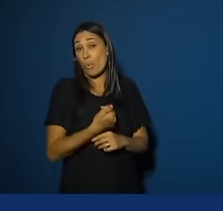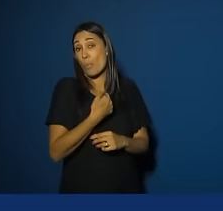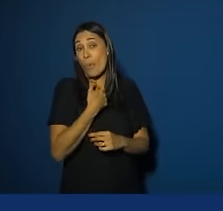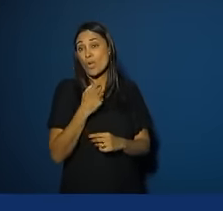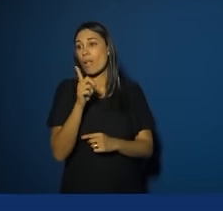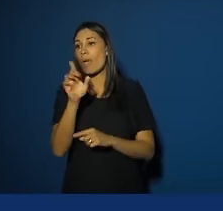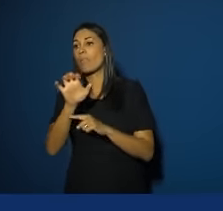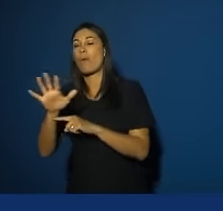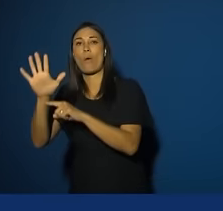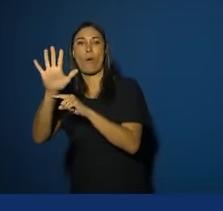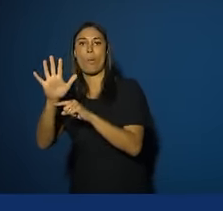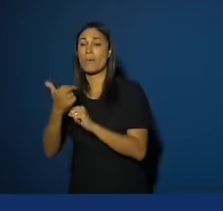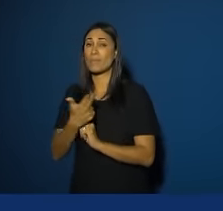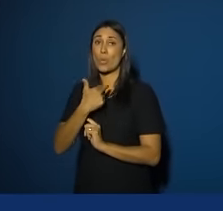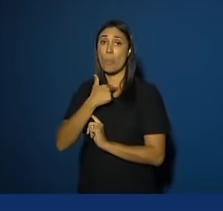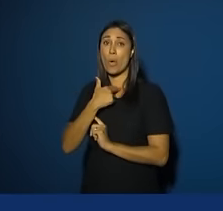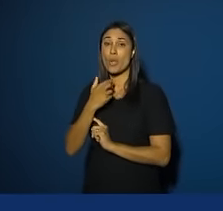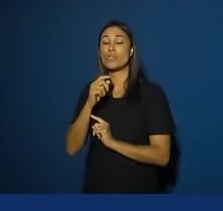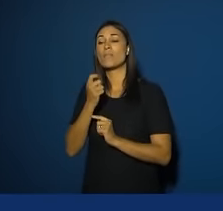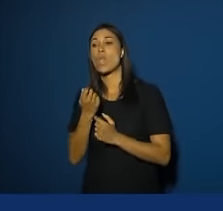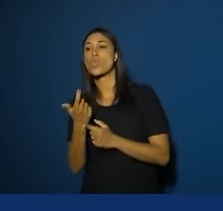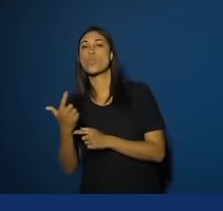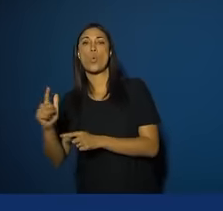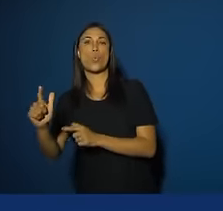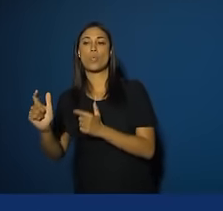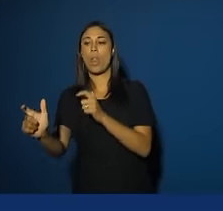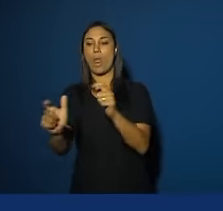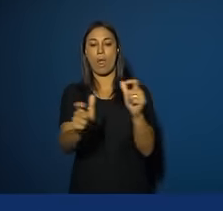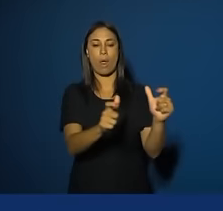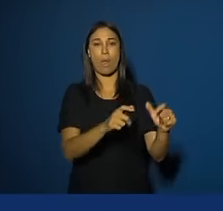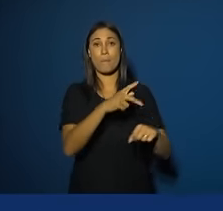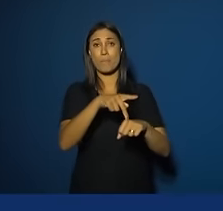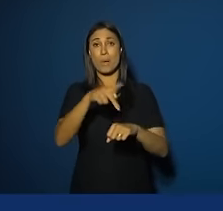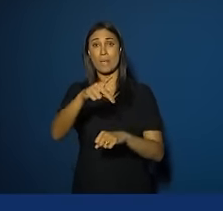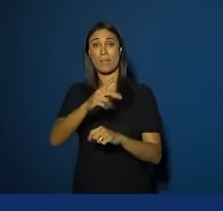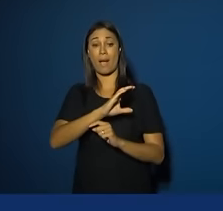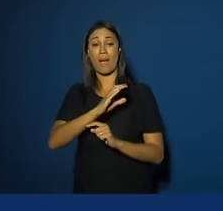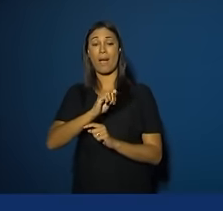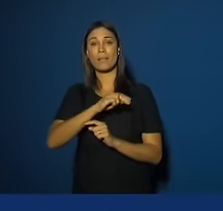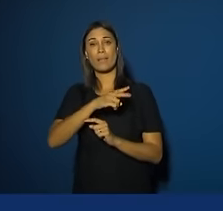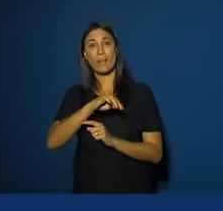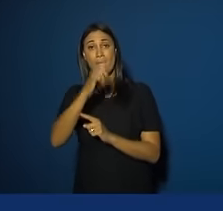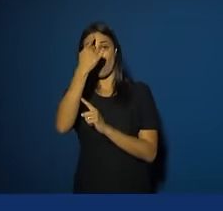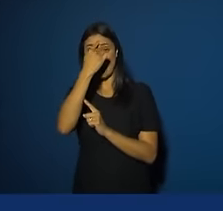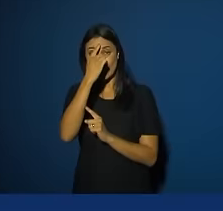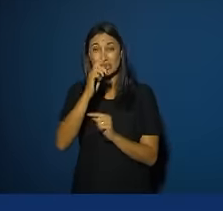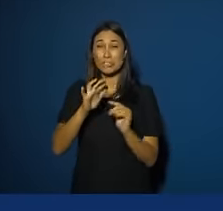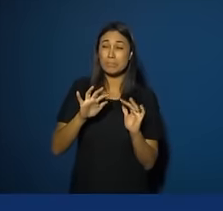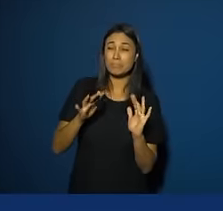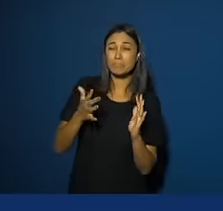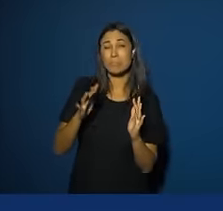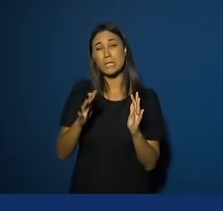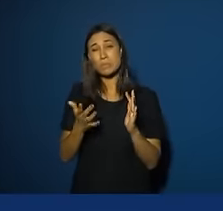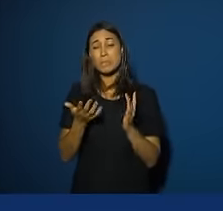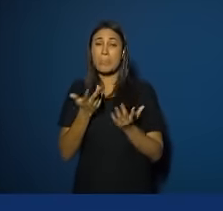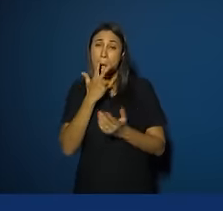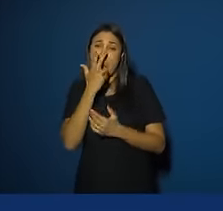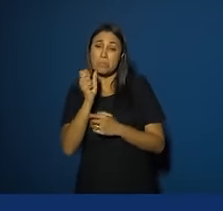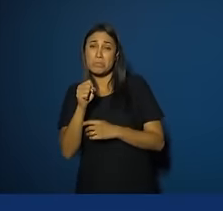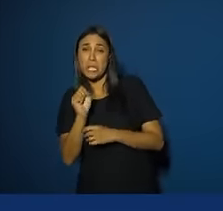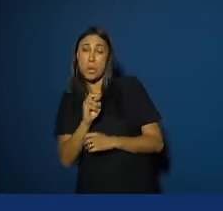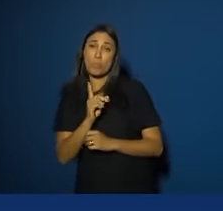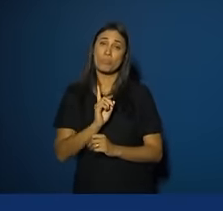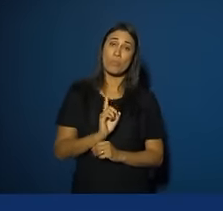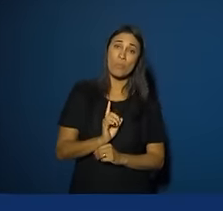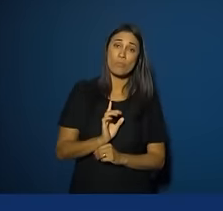fazer na Europa você não pode fazer na Austrália você não pode fazer no Canadá na Índia hum Talvez sim